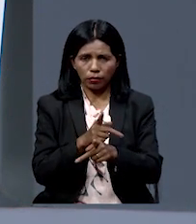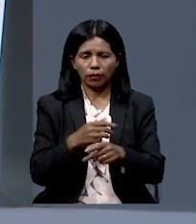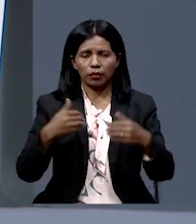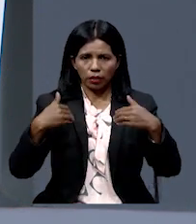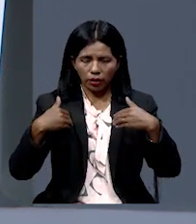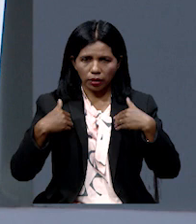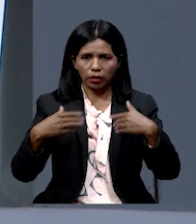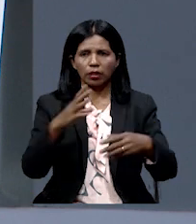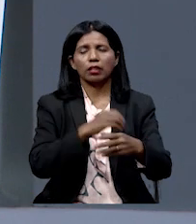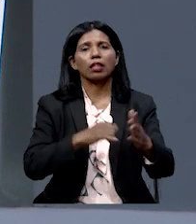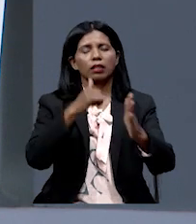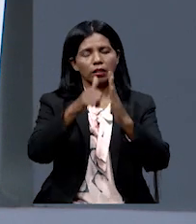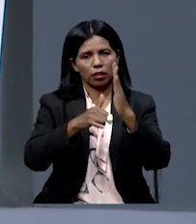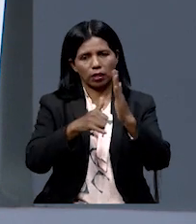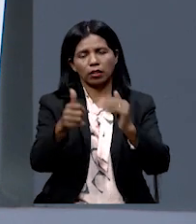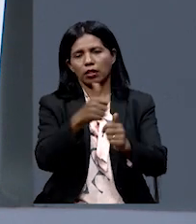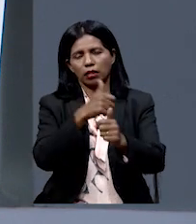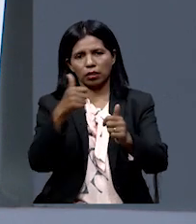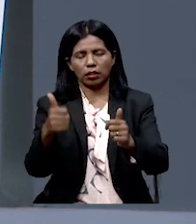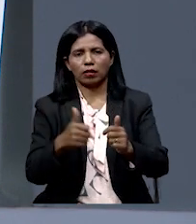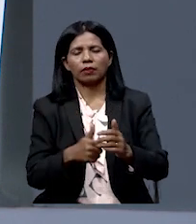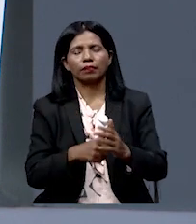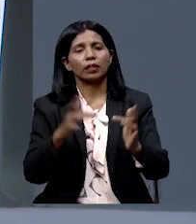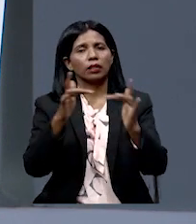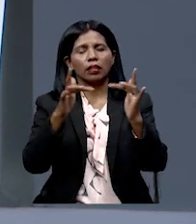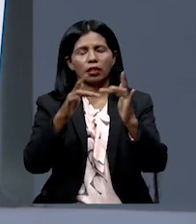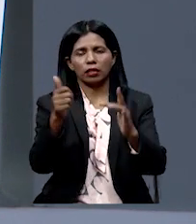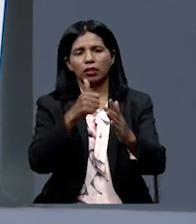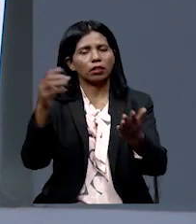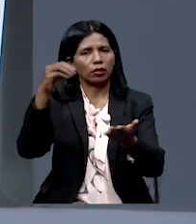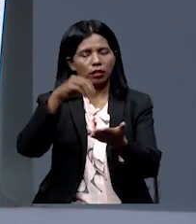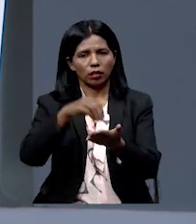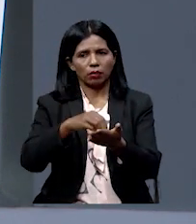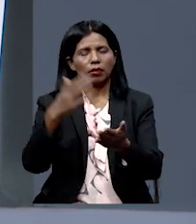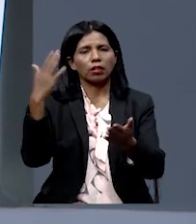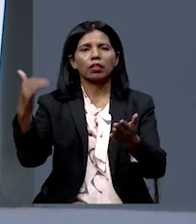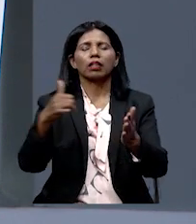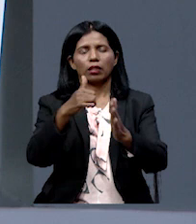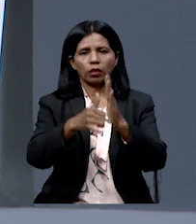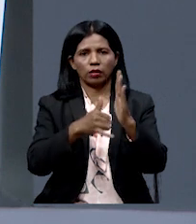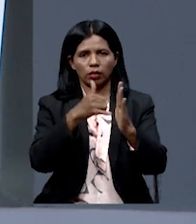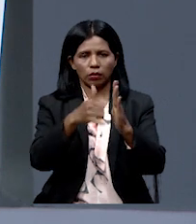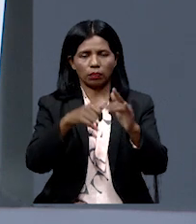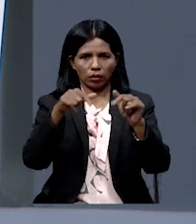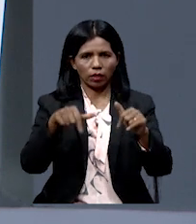conteúdo online sira nebe hatama iha conteúdo sira nebe hatama iha canal ida